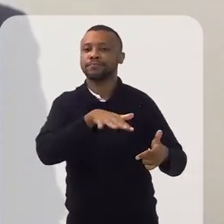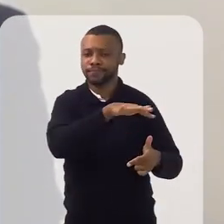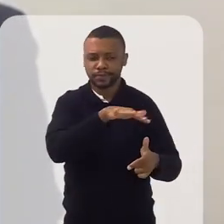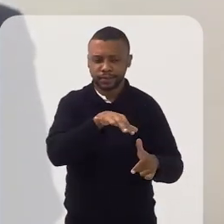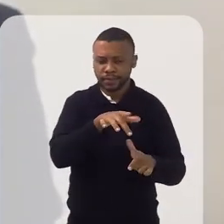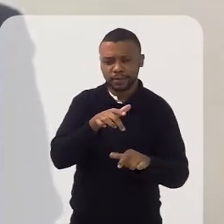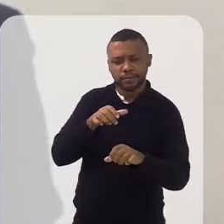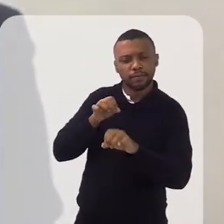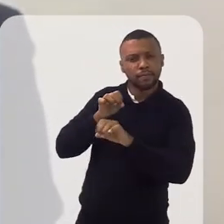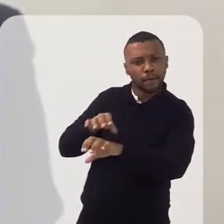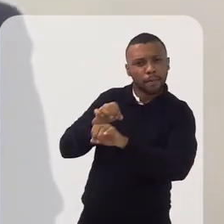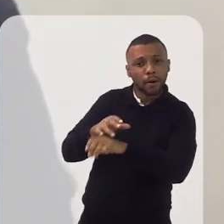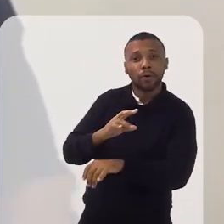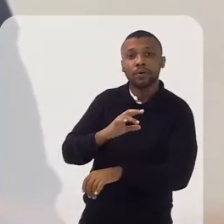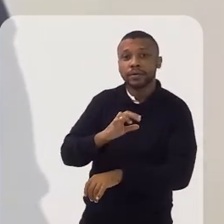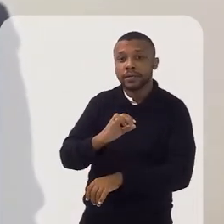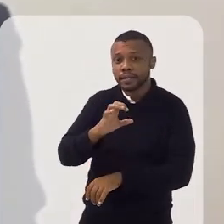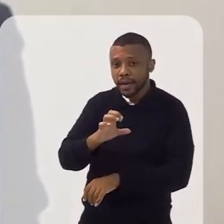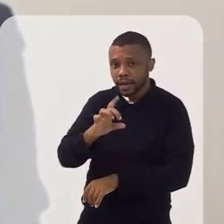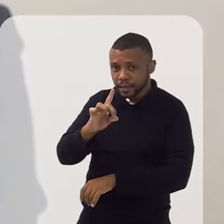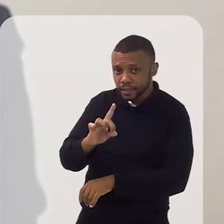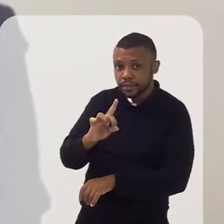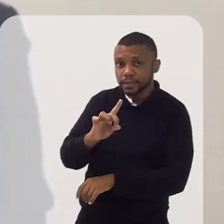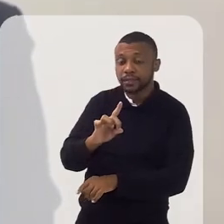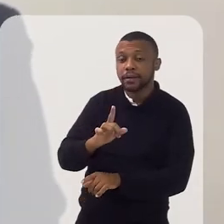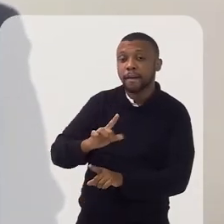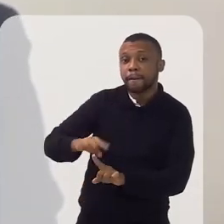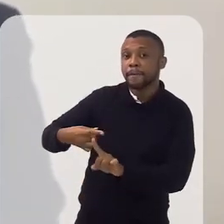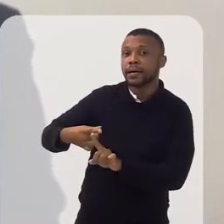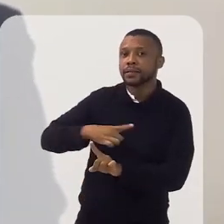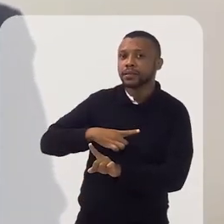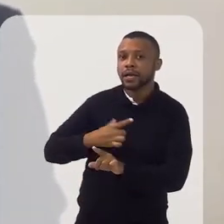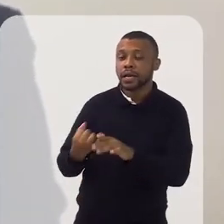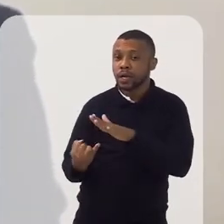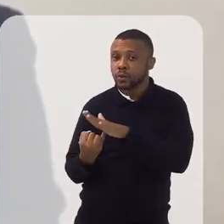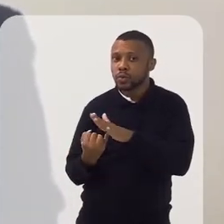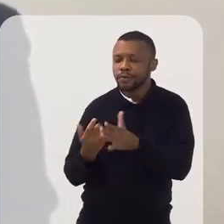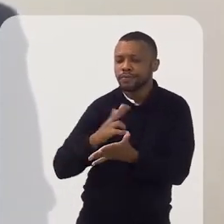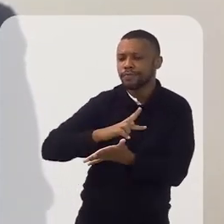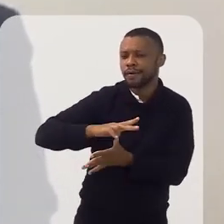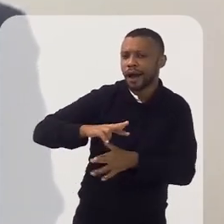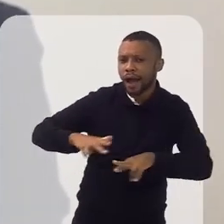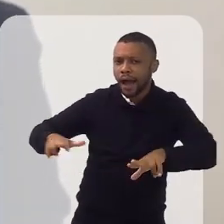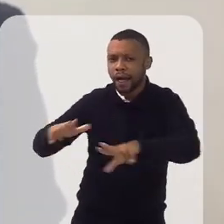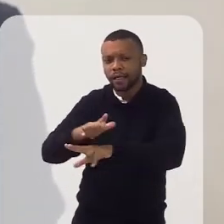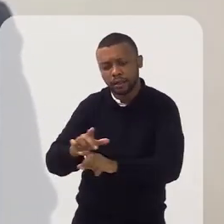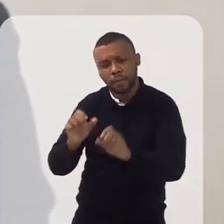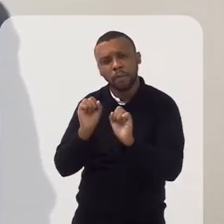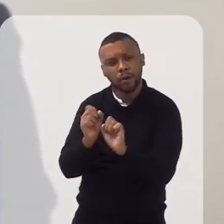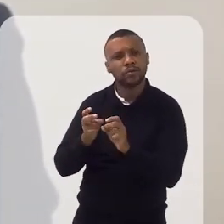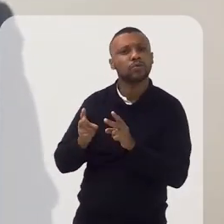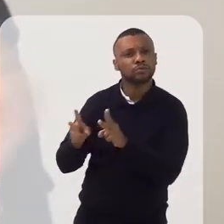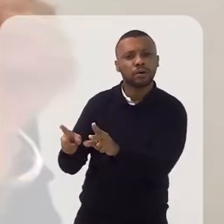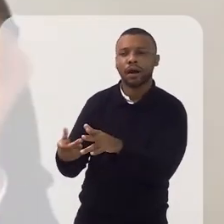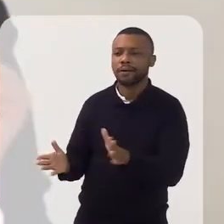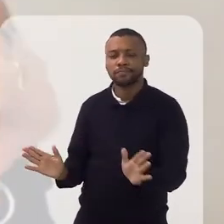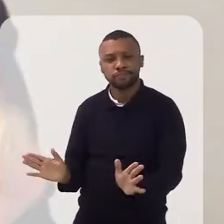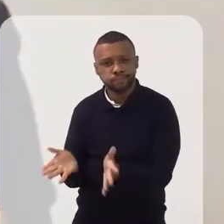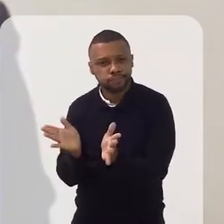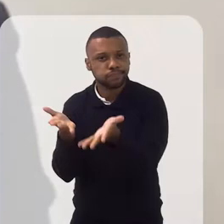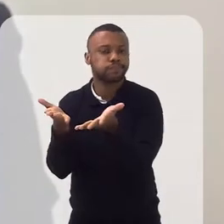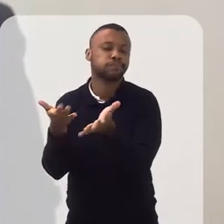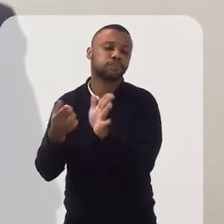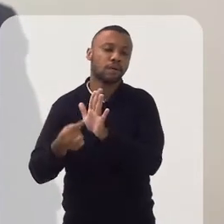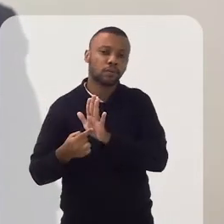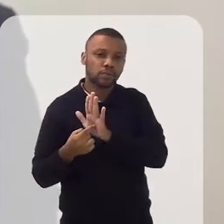essa conexão que vocês fizeram, CIEDES, com outras instituições que vão poder dar continuidade a isso, né, fortalecendo, enfim,